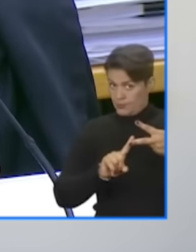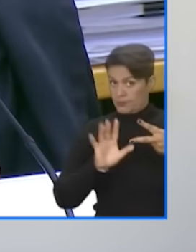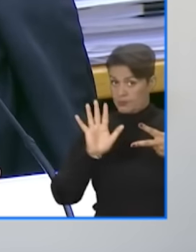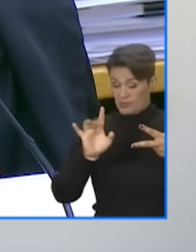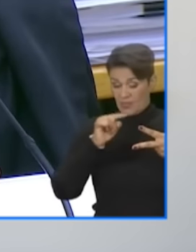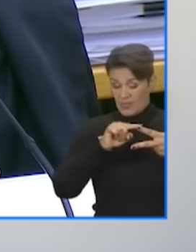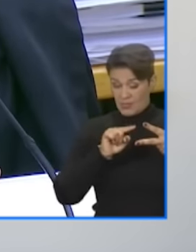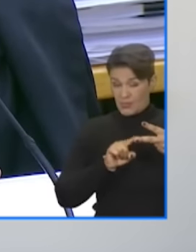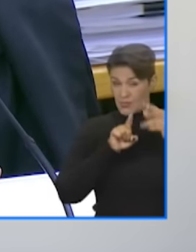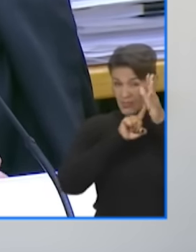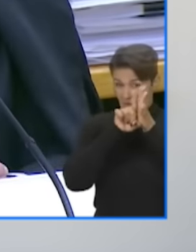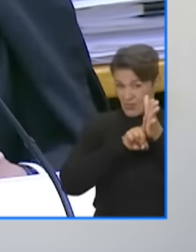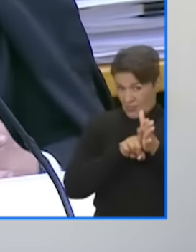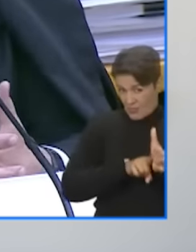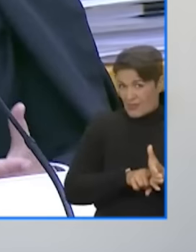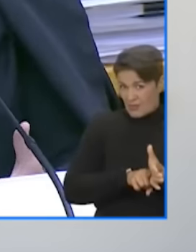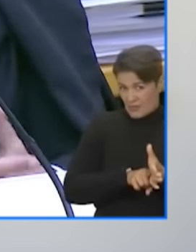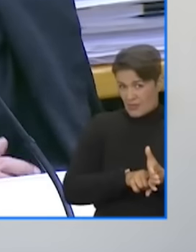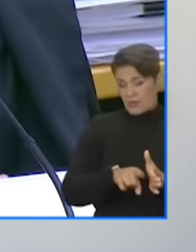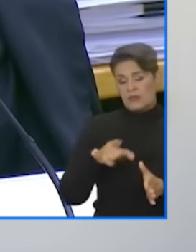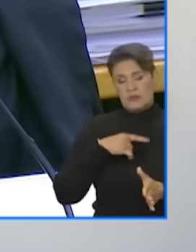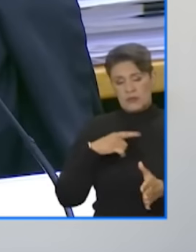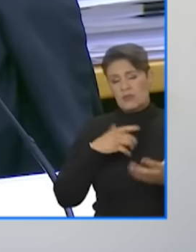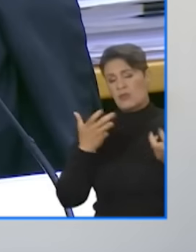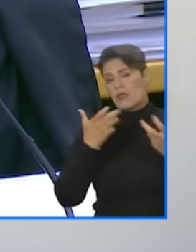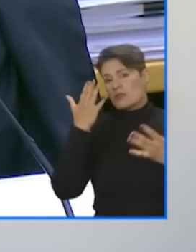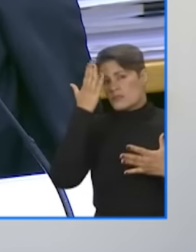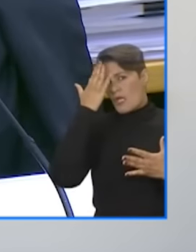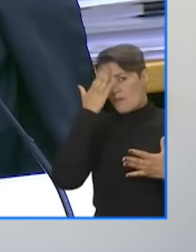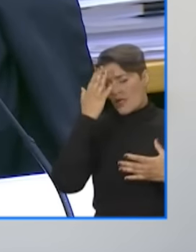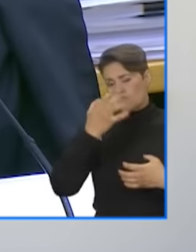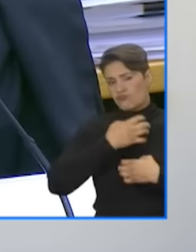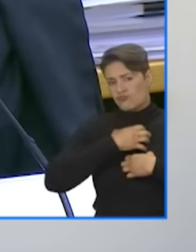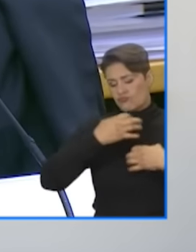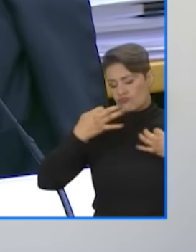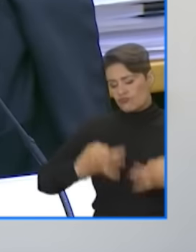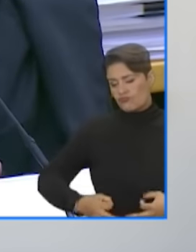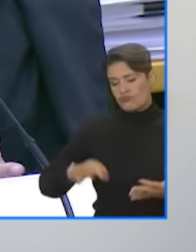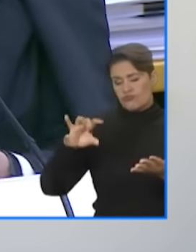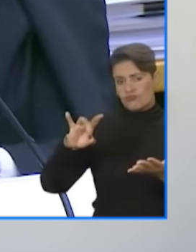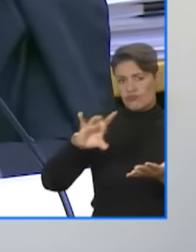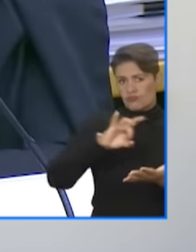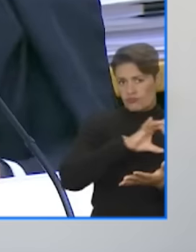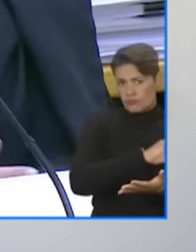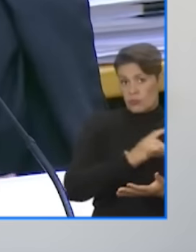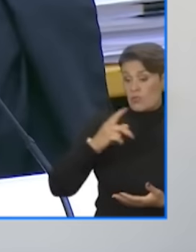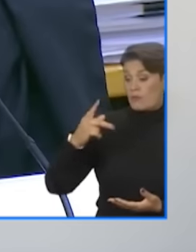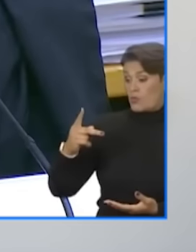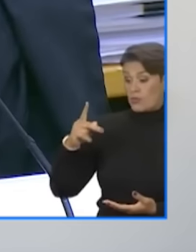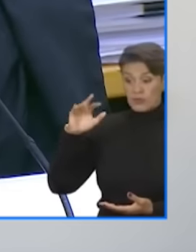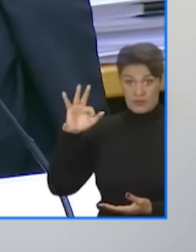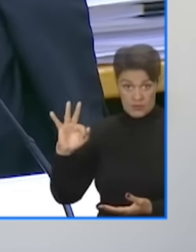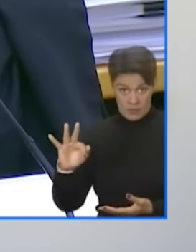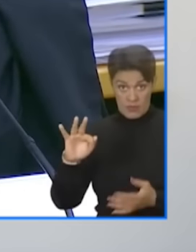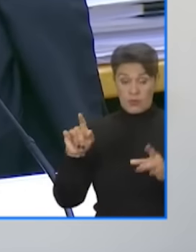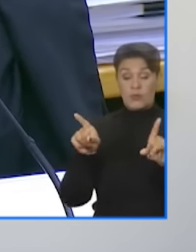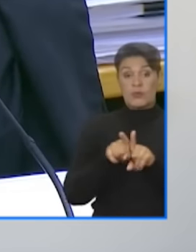é: estamos no meio de um processo de eleições municipais. O Senado e a Câmara estão ali